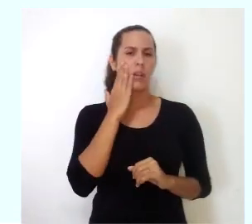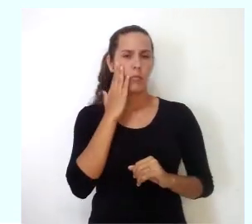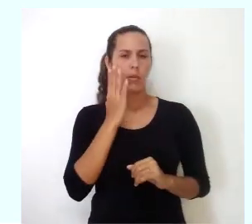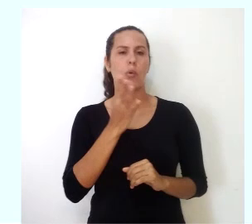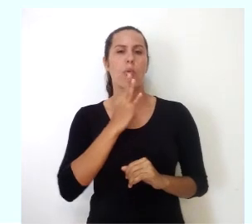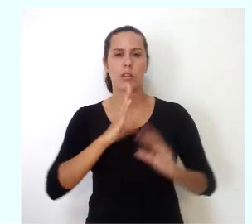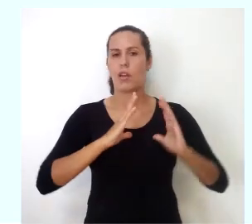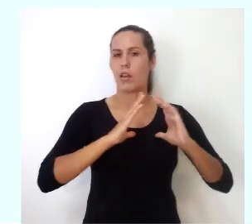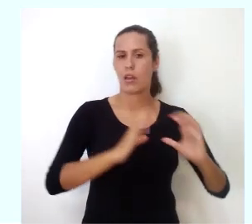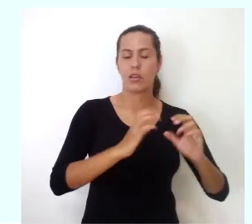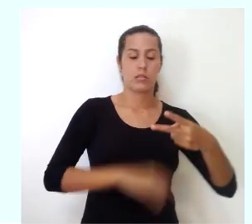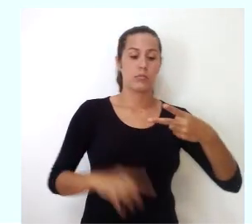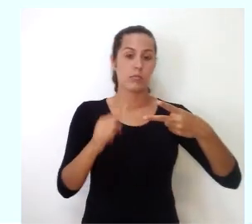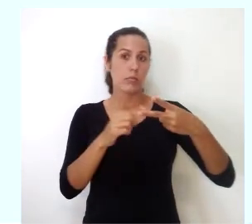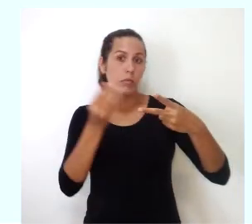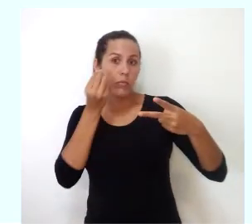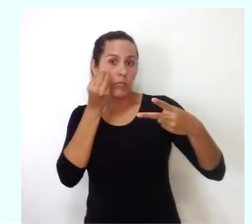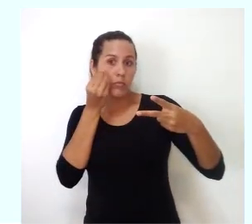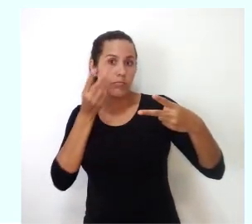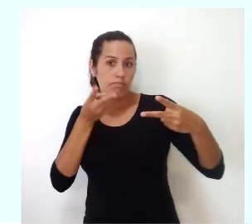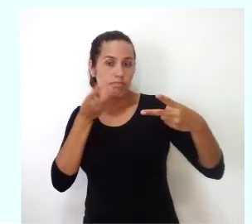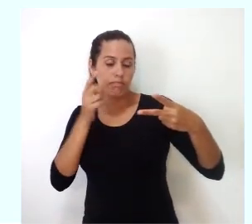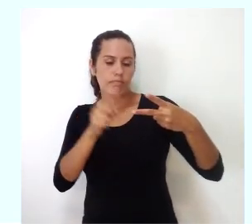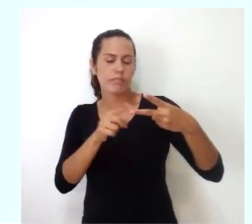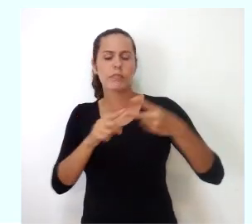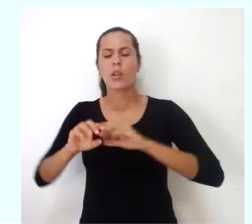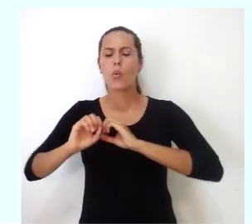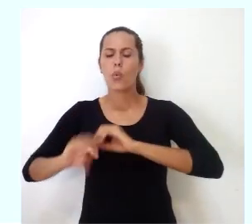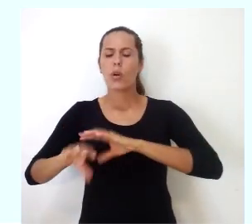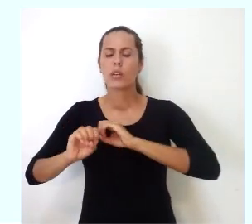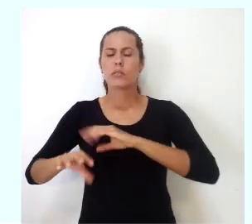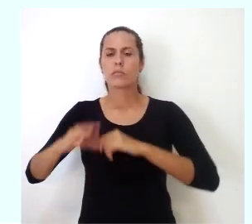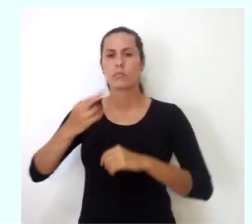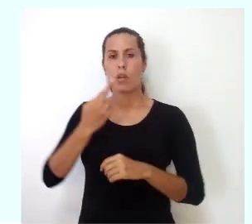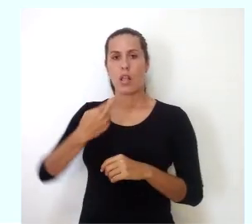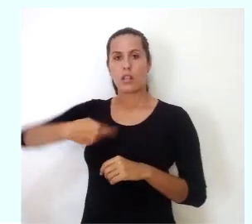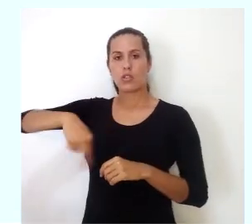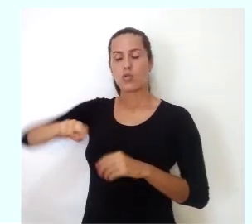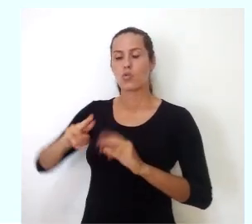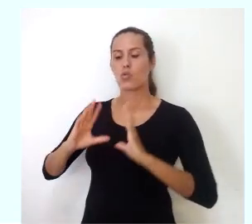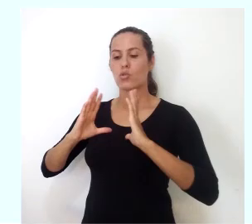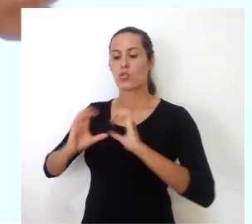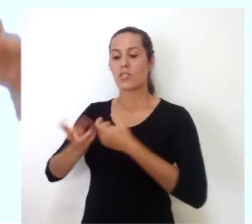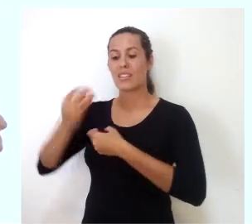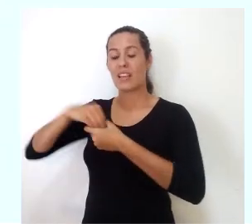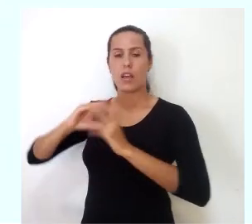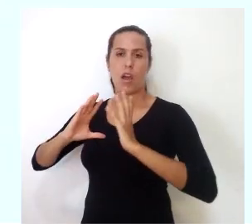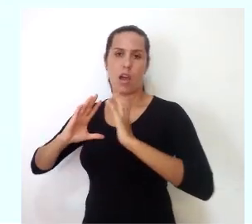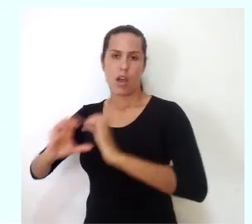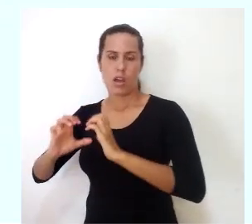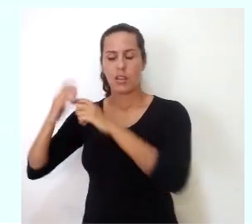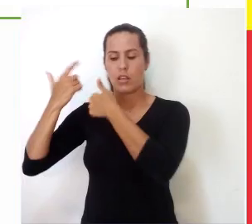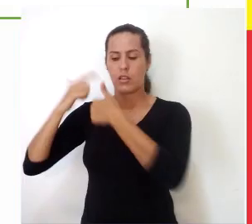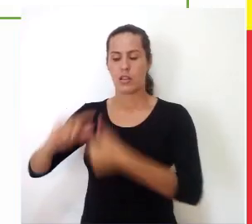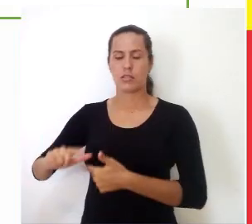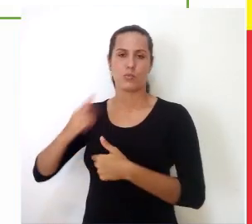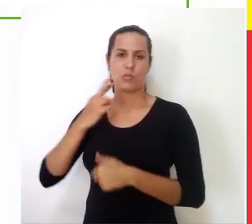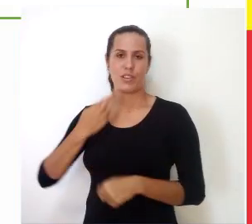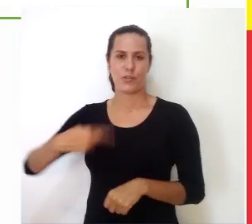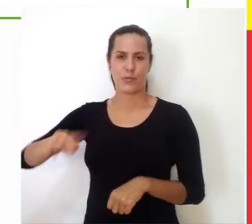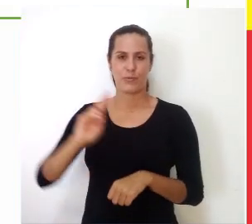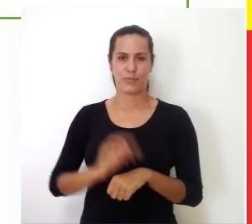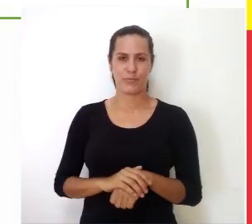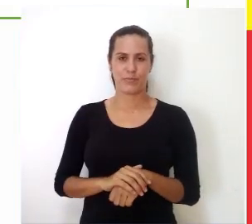ética e observar a relação entre o ensino religioso e a ética, a tradição religiosa. Prestem